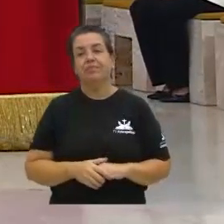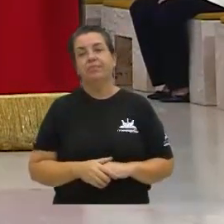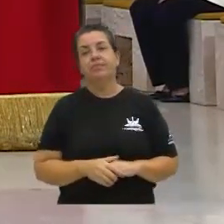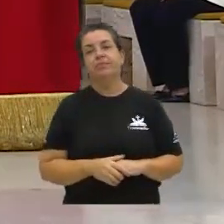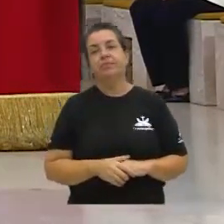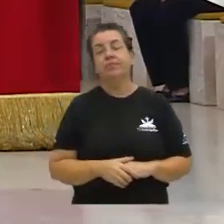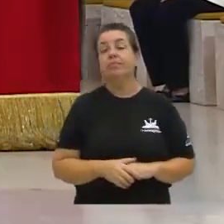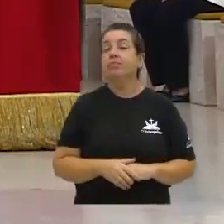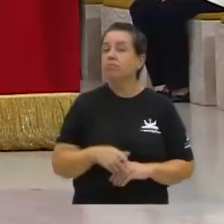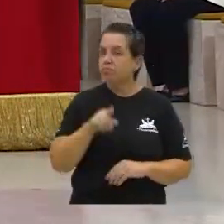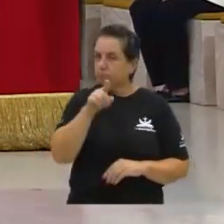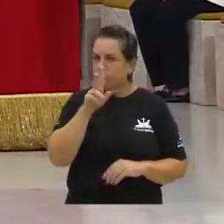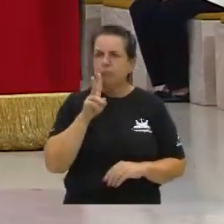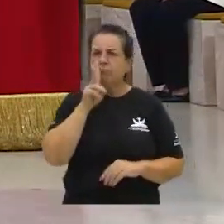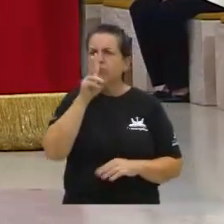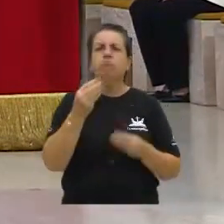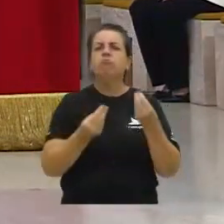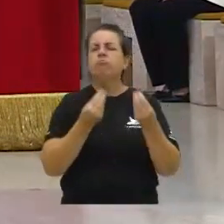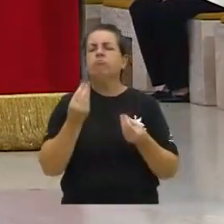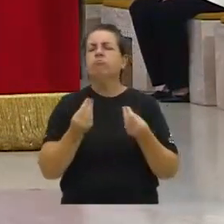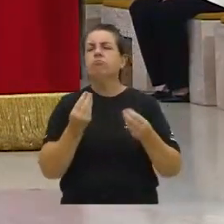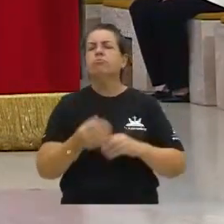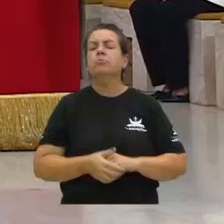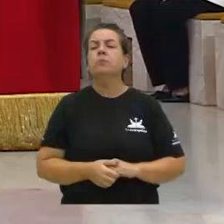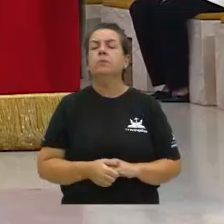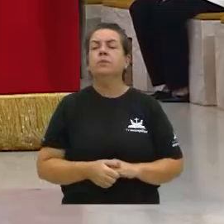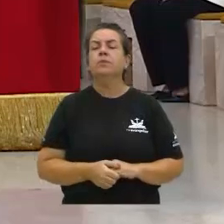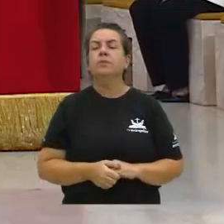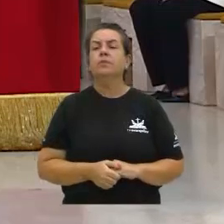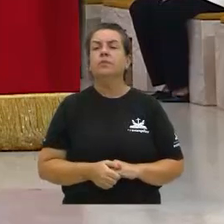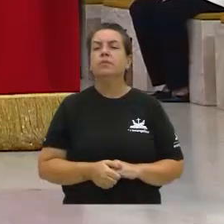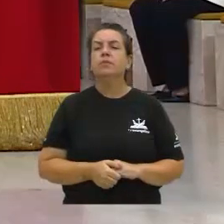Como estão suas forças?